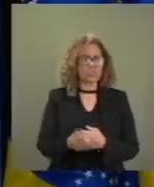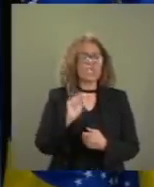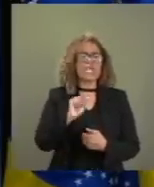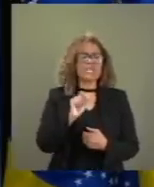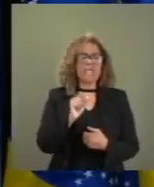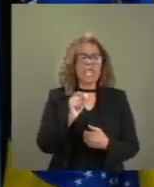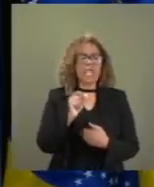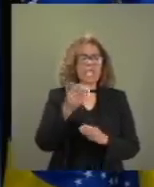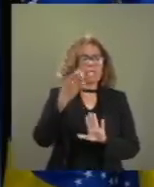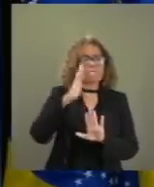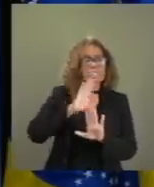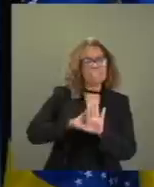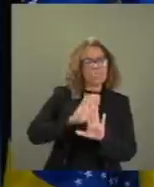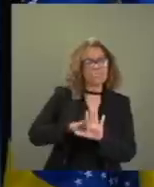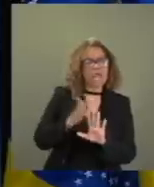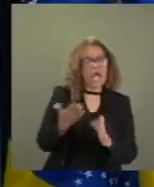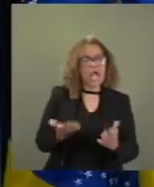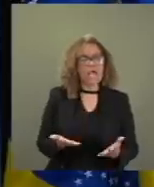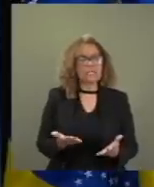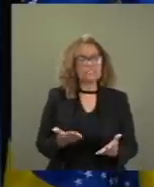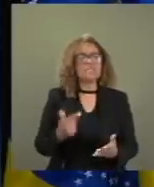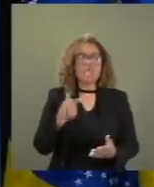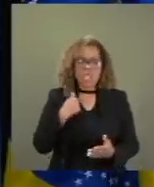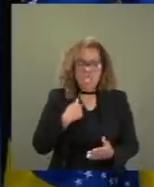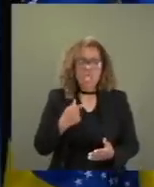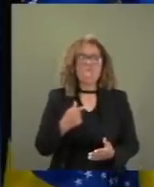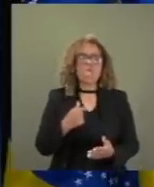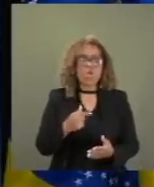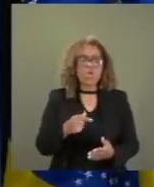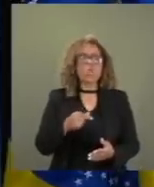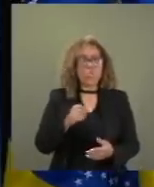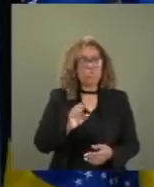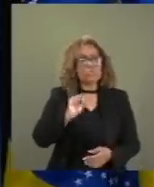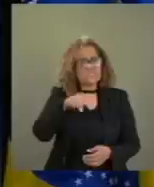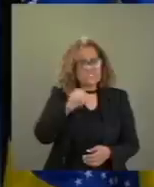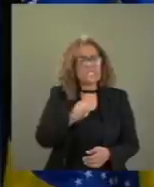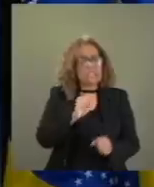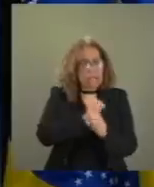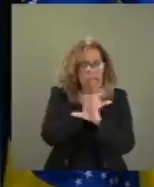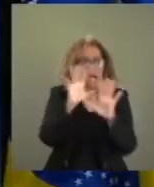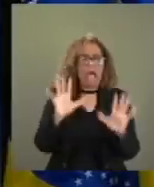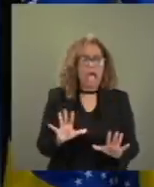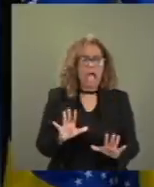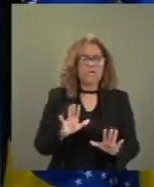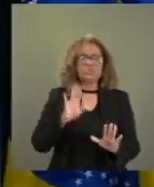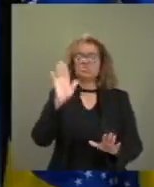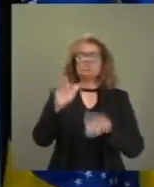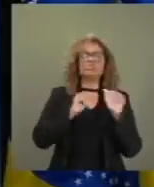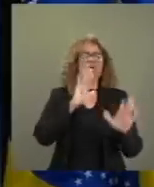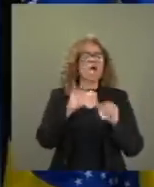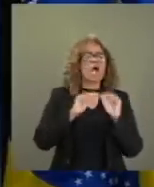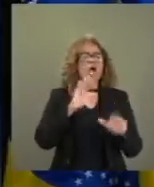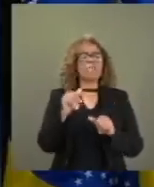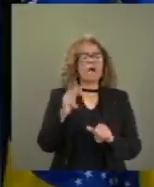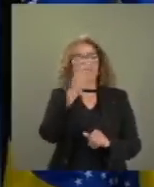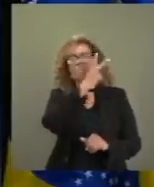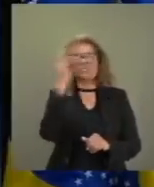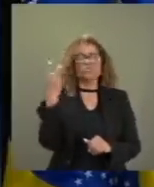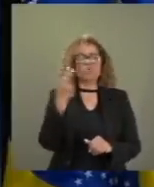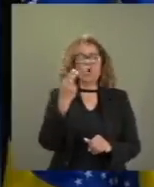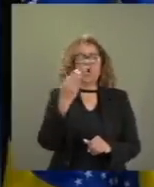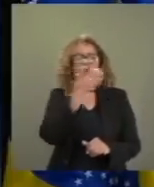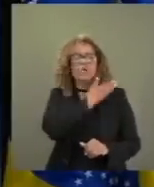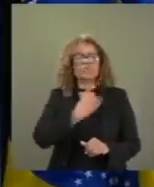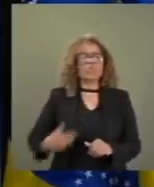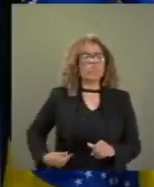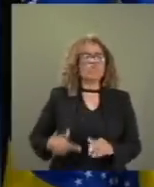disso e eu sou favorável quero deixar muito claro que se chama pessoas do governo anterior e